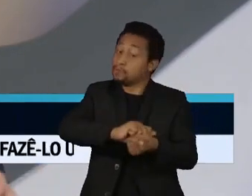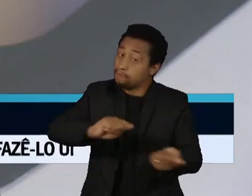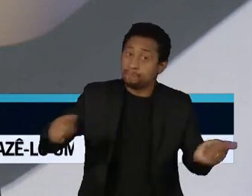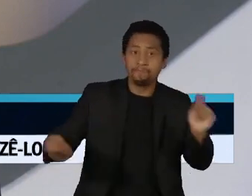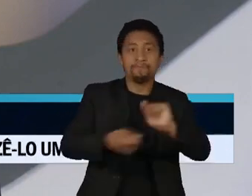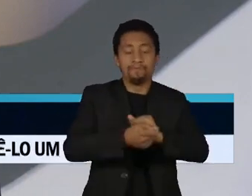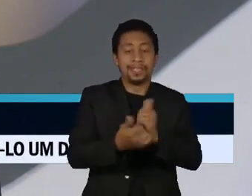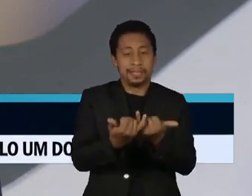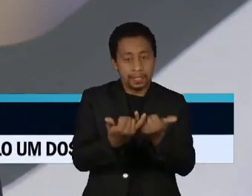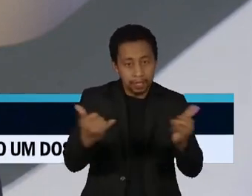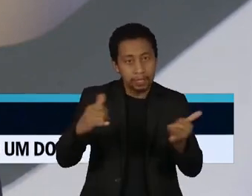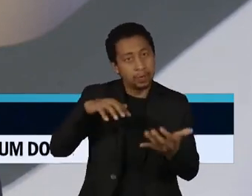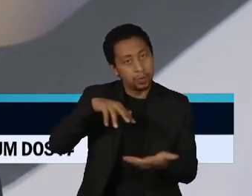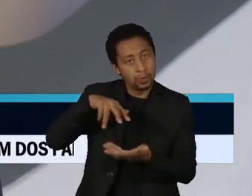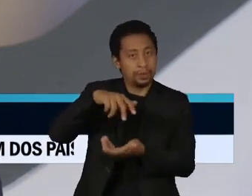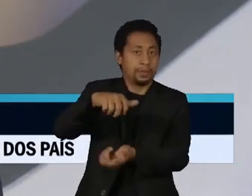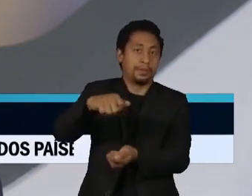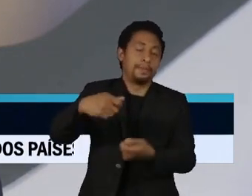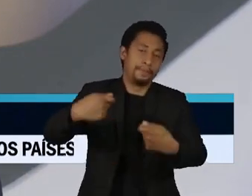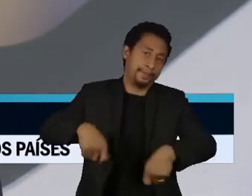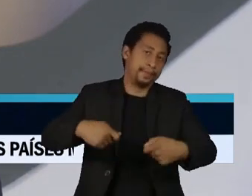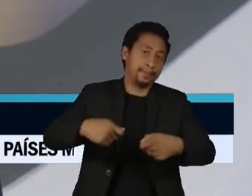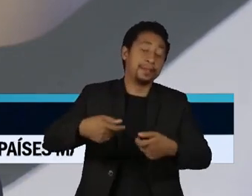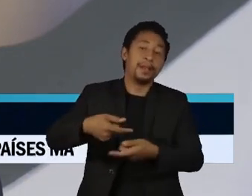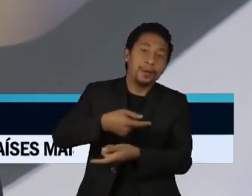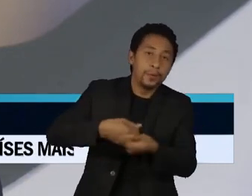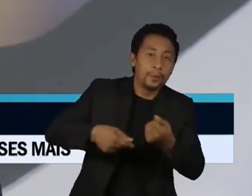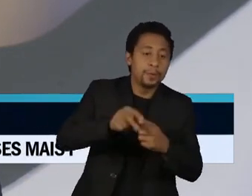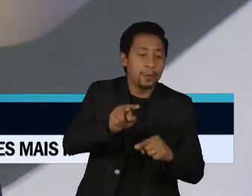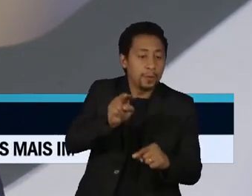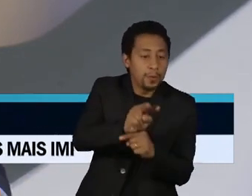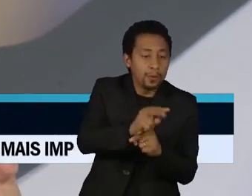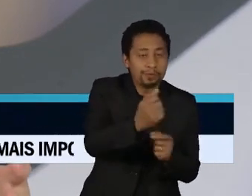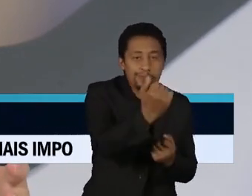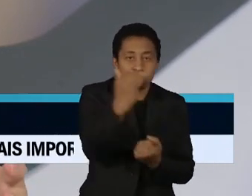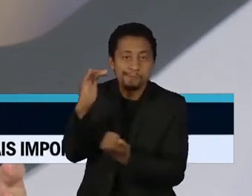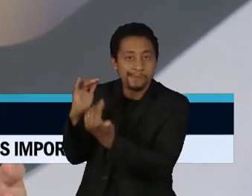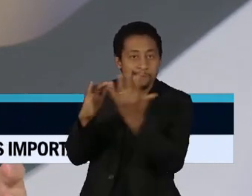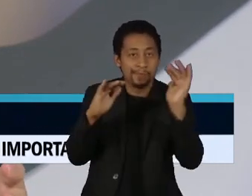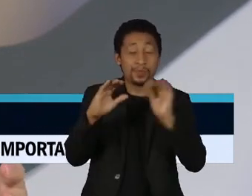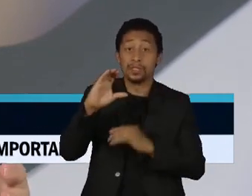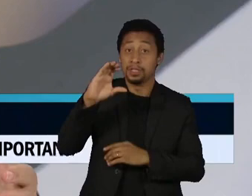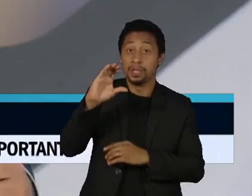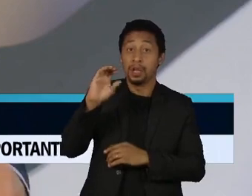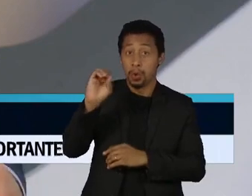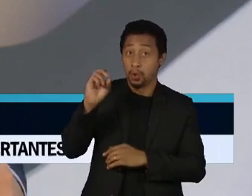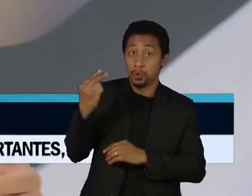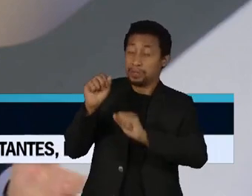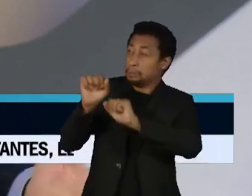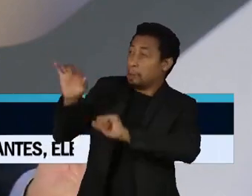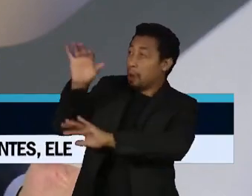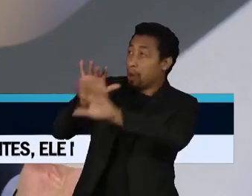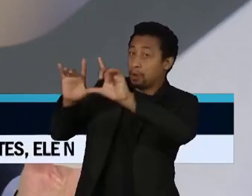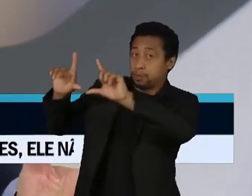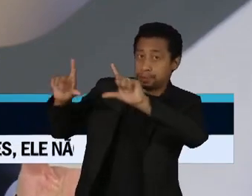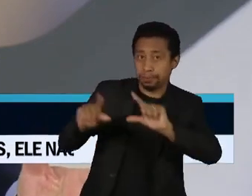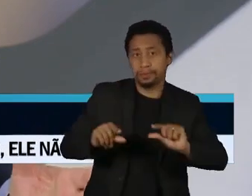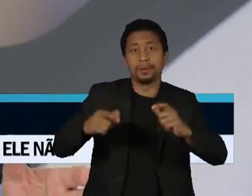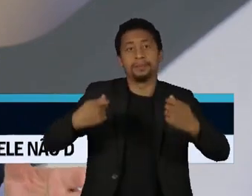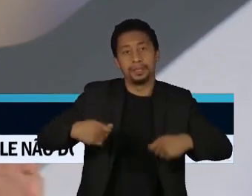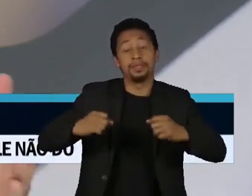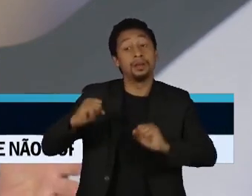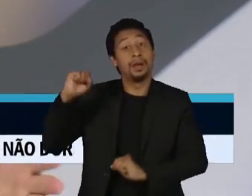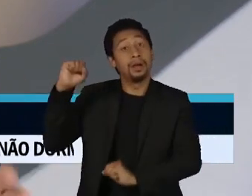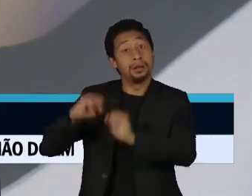sustentabilidade né a economia verde a economia do Baixo Carbono tudo isso num conceito de reindustrialização